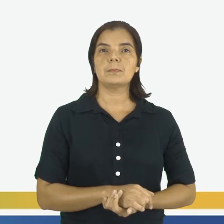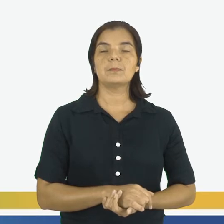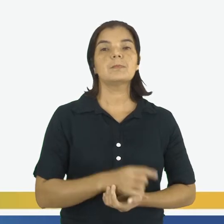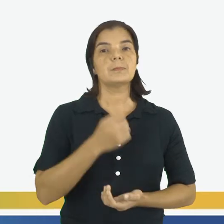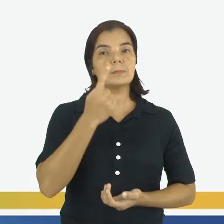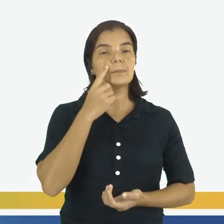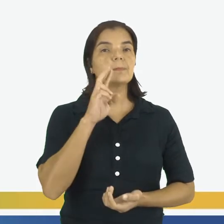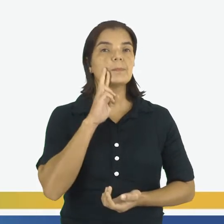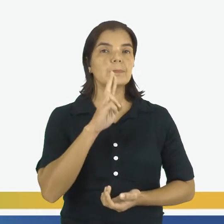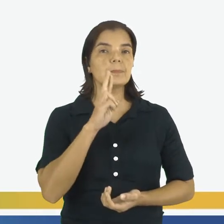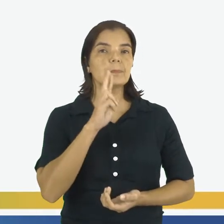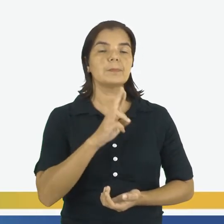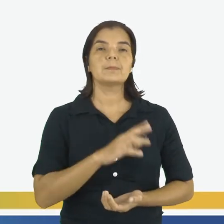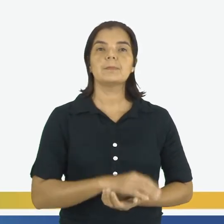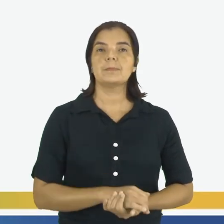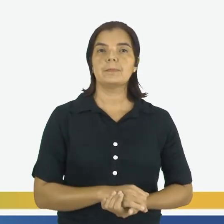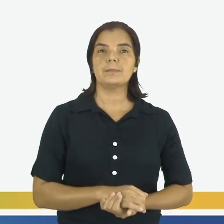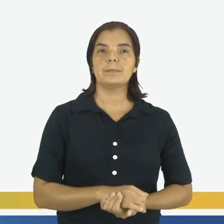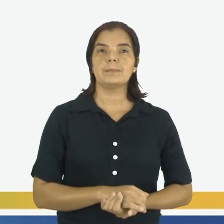Vamos lá conferir?